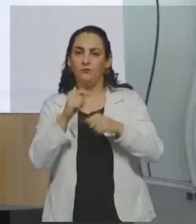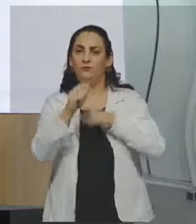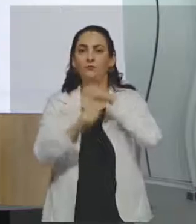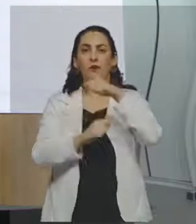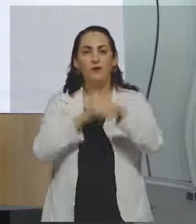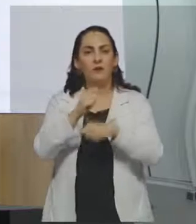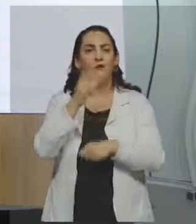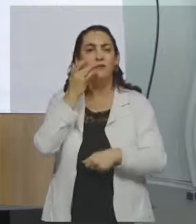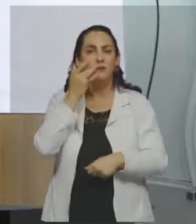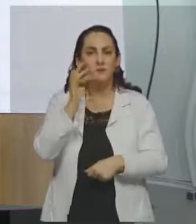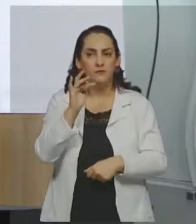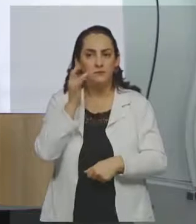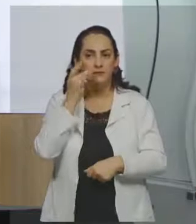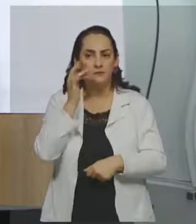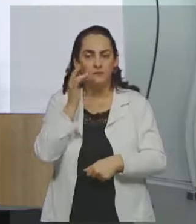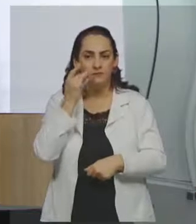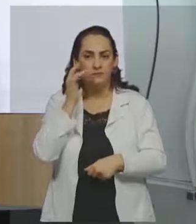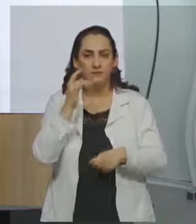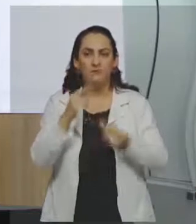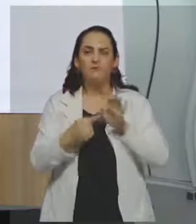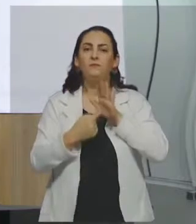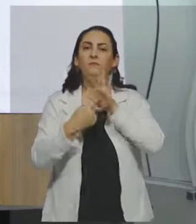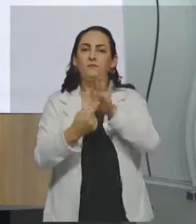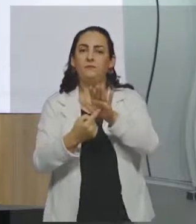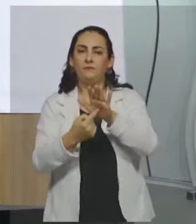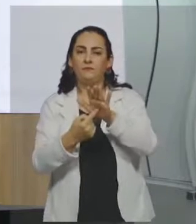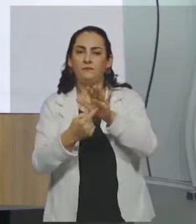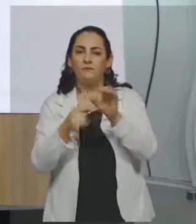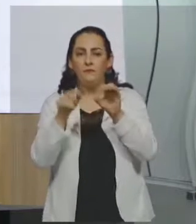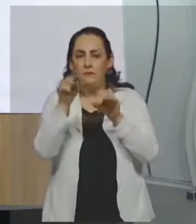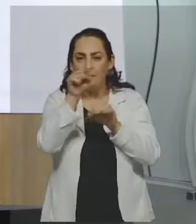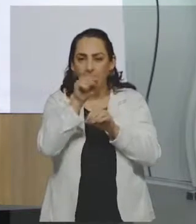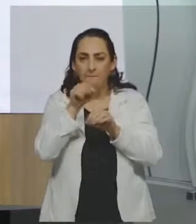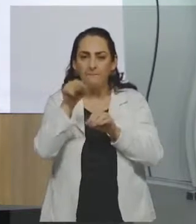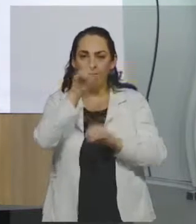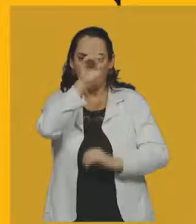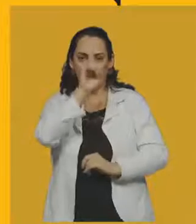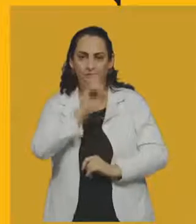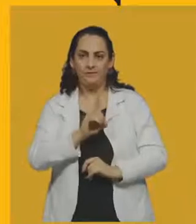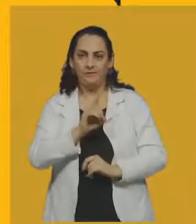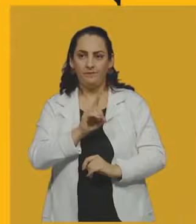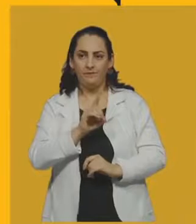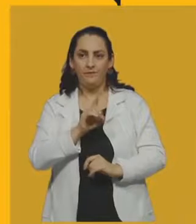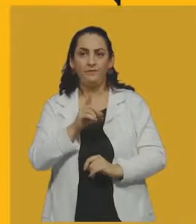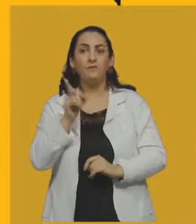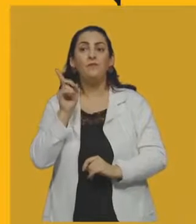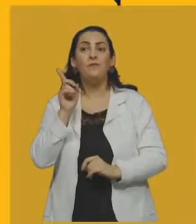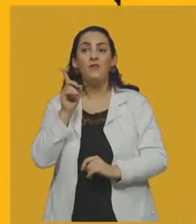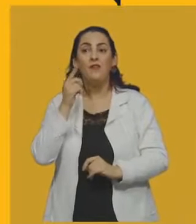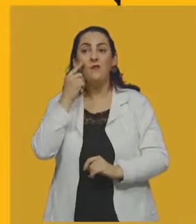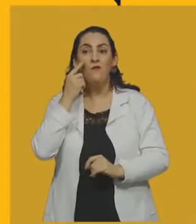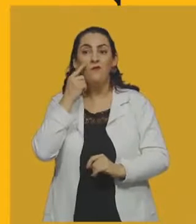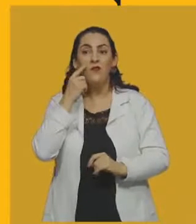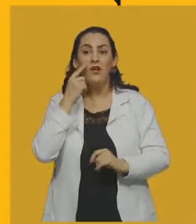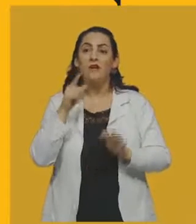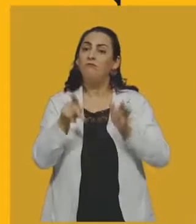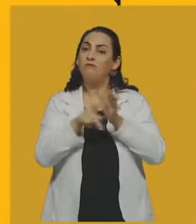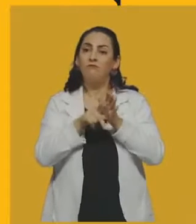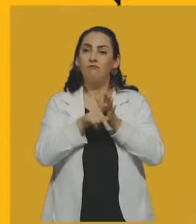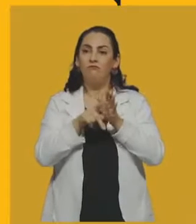representados por essas bolinhas amarelas. E aqui vocês percebem que as partículas, elas passam direto.